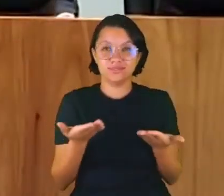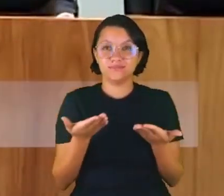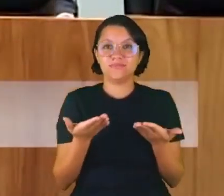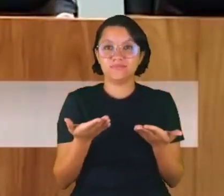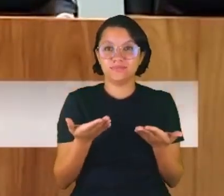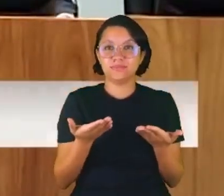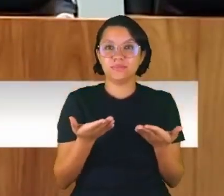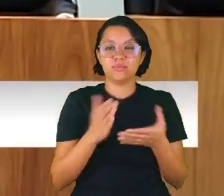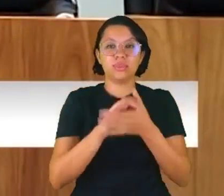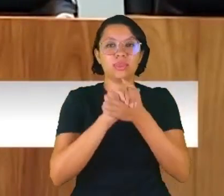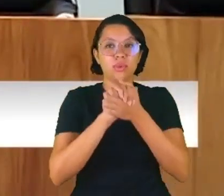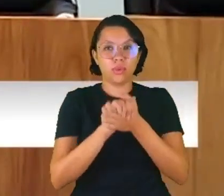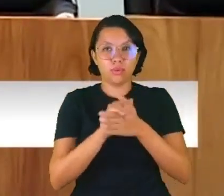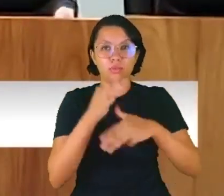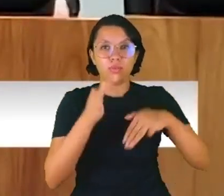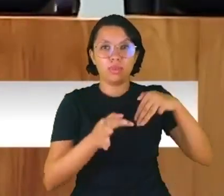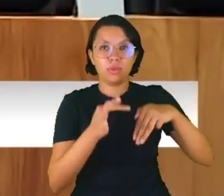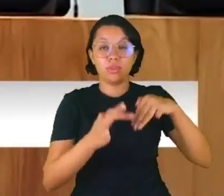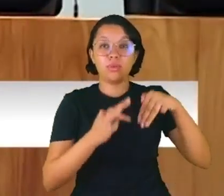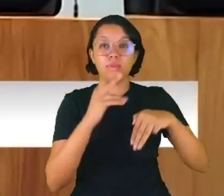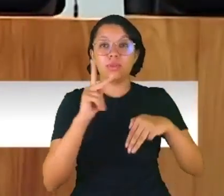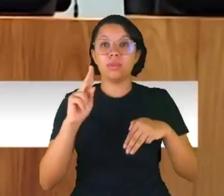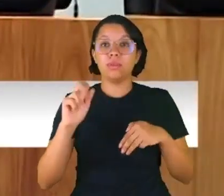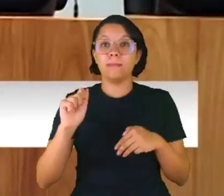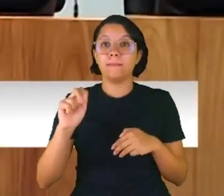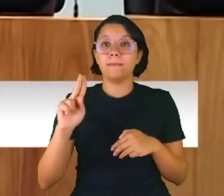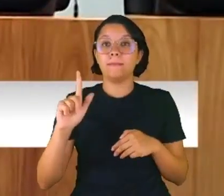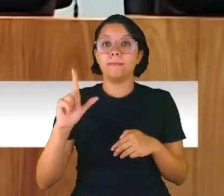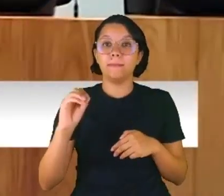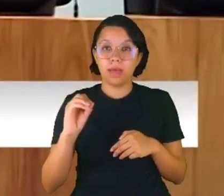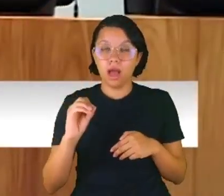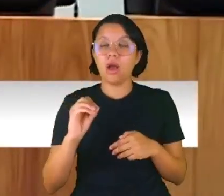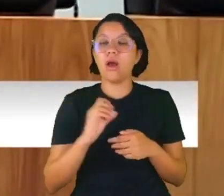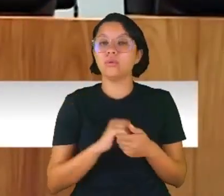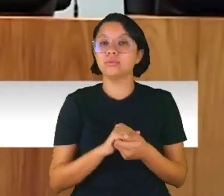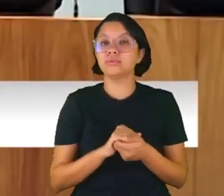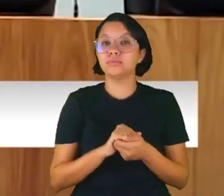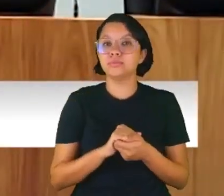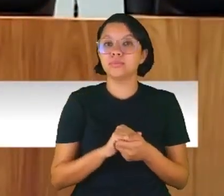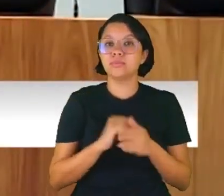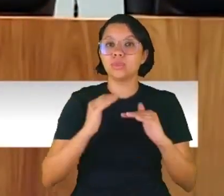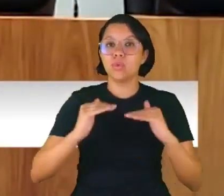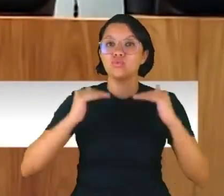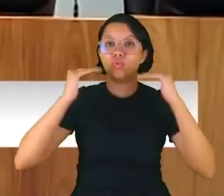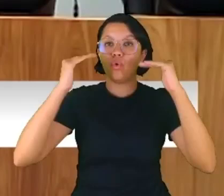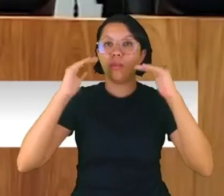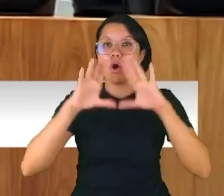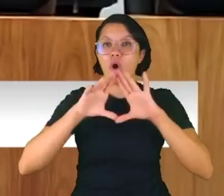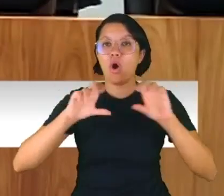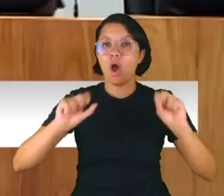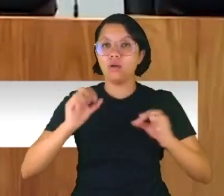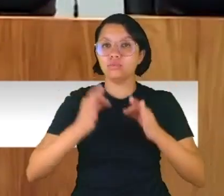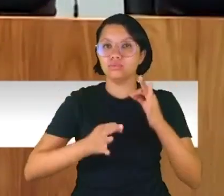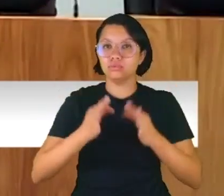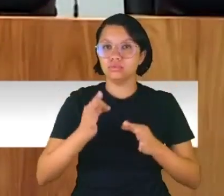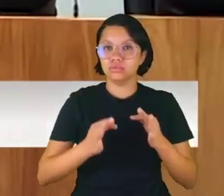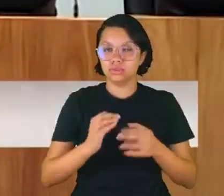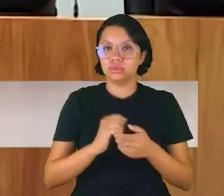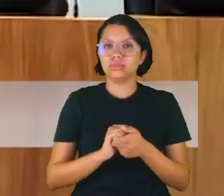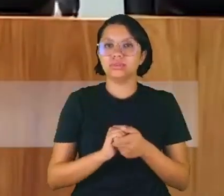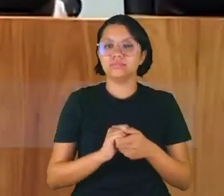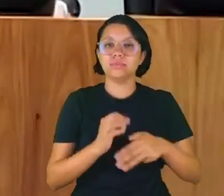todas. Cumprimento o eminente ministro Paulo Dias de Moura Ribeiro, do Superior Tribunal de Justiça,